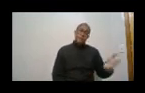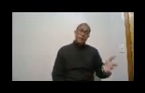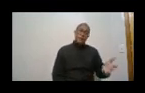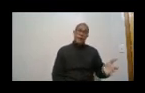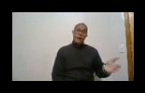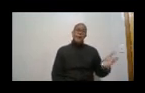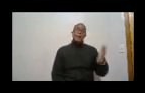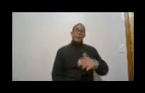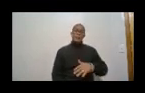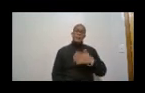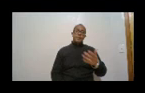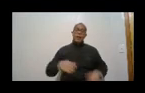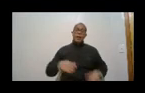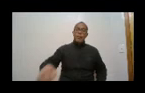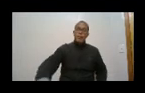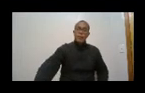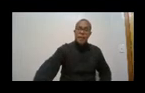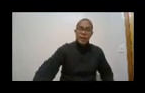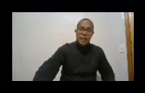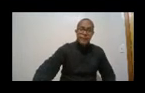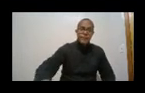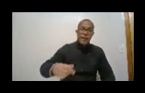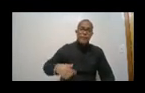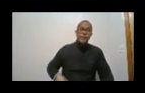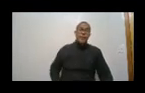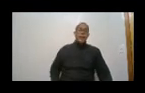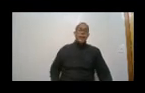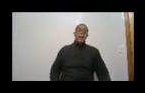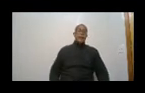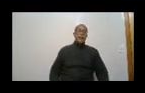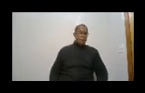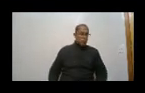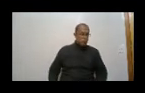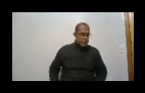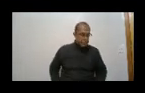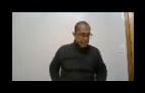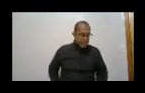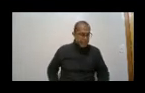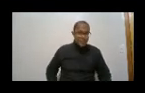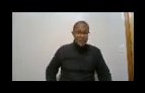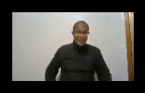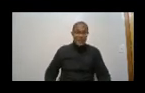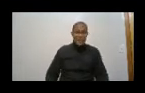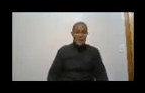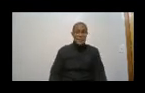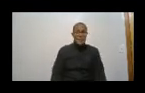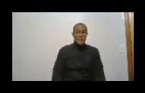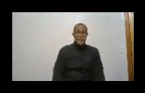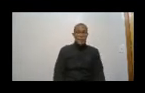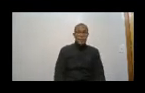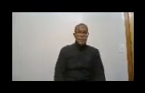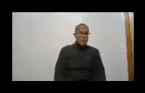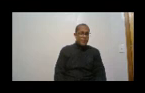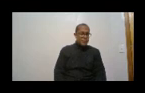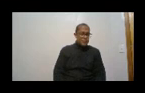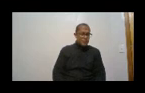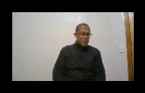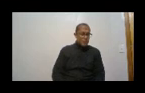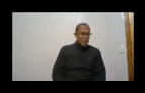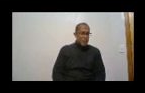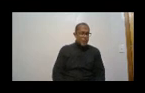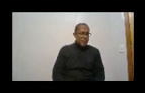eu posso amplificar, posso adaptar ou integrar, tá? Aqui, para os senhores, essa imagem, nada mais, nada menos para mostrar